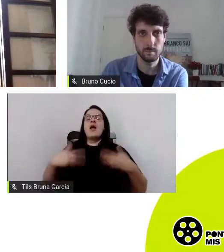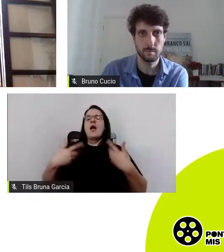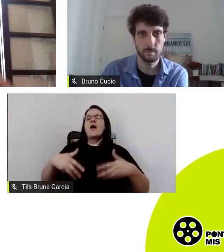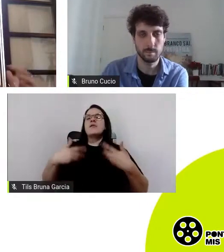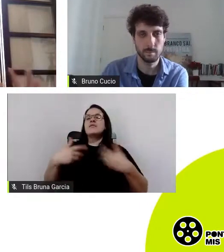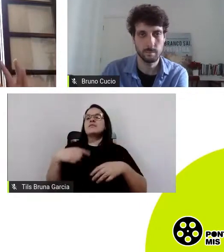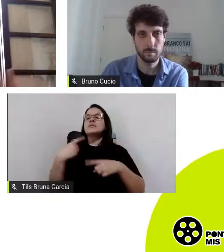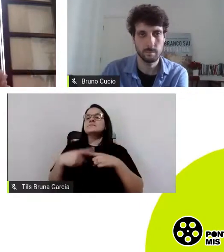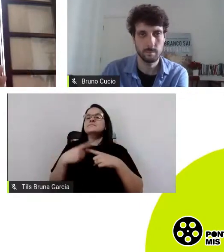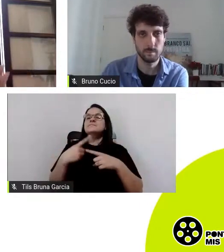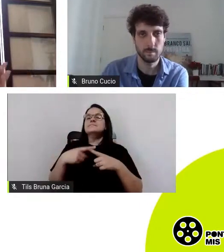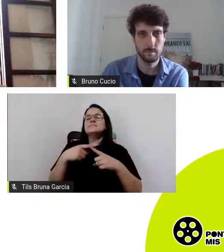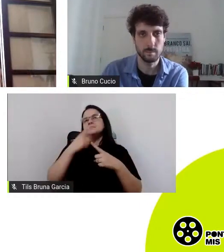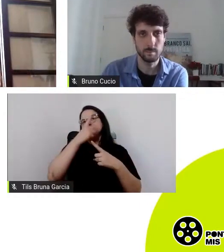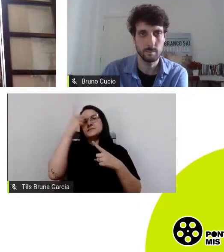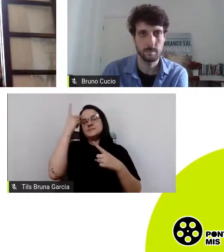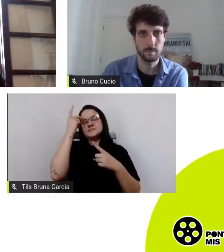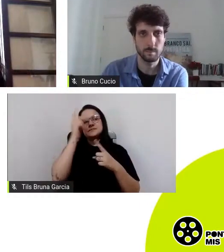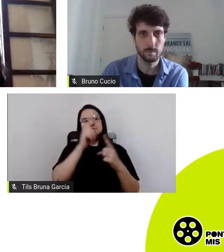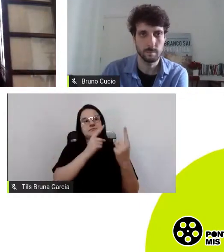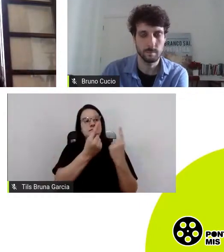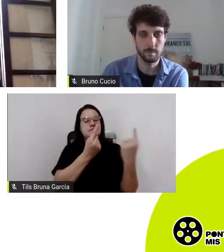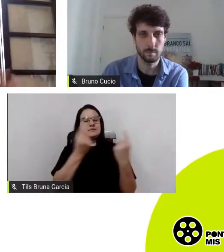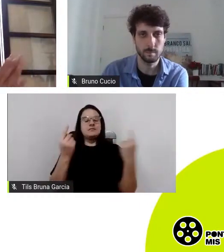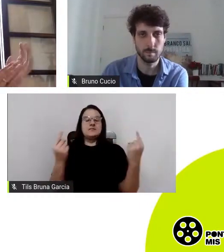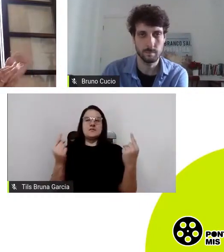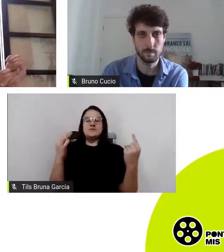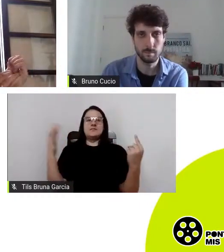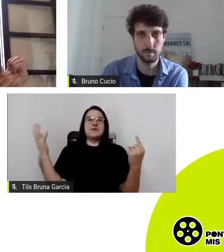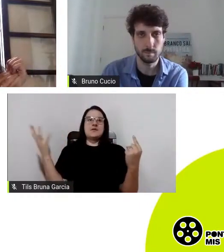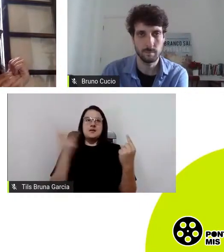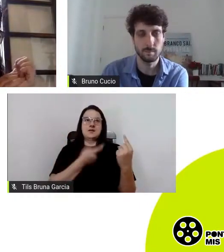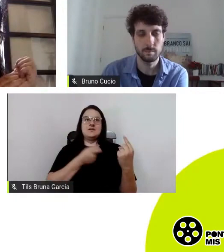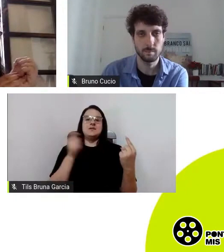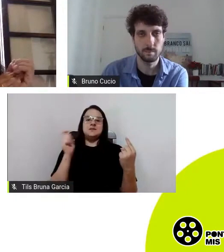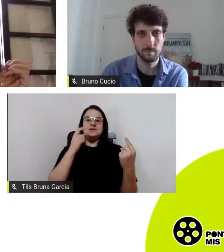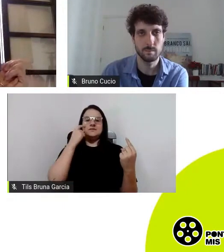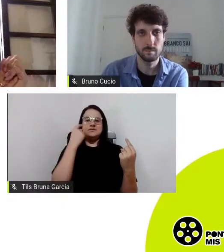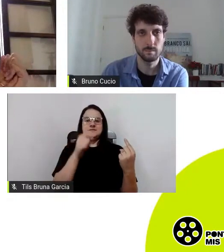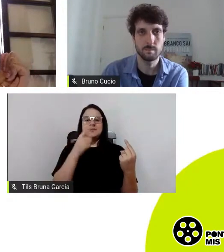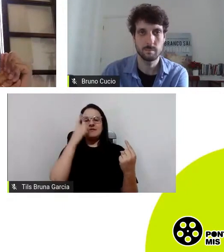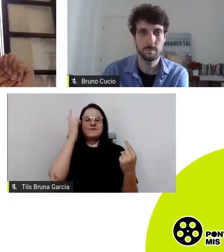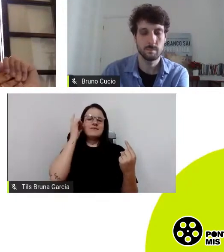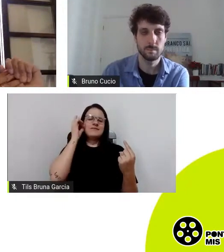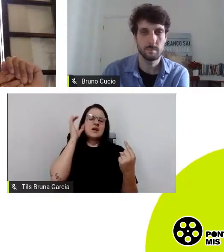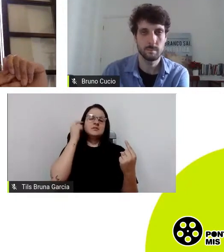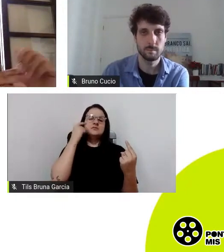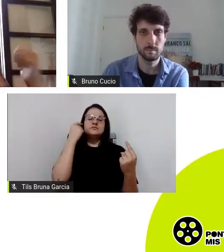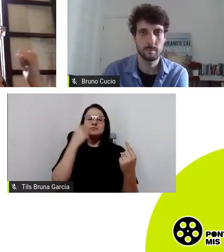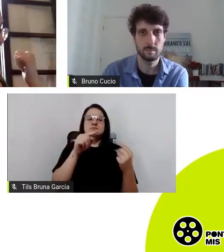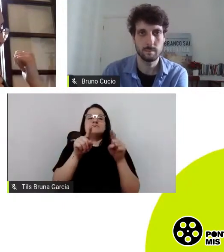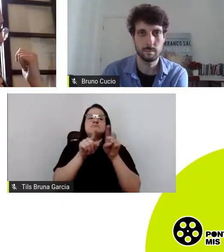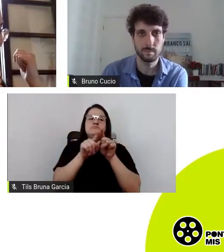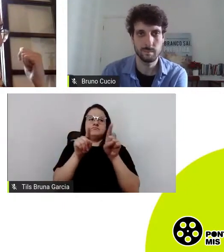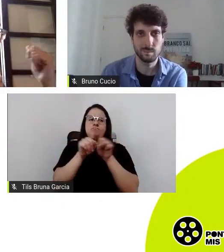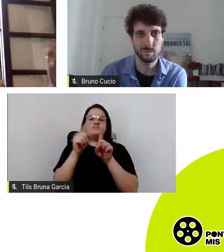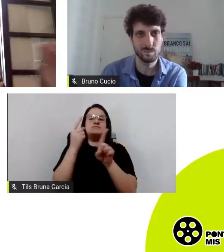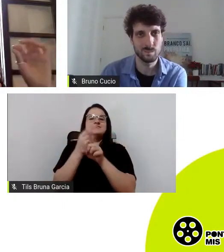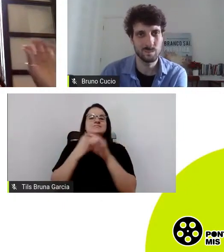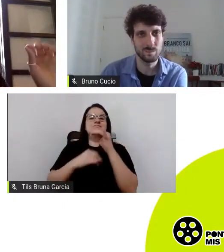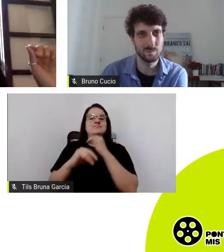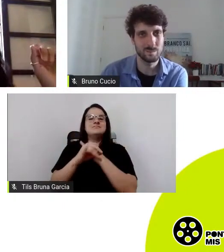são personagens muito pontuais, muito incríveis, vale muito a pena. Também acho que é fácil de